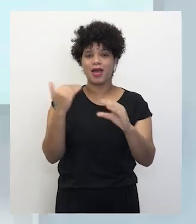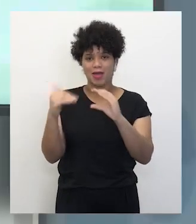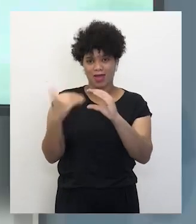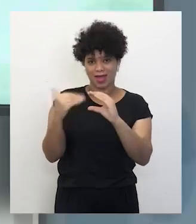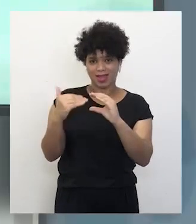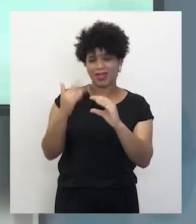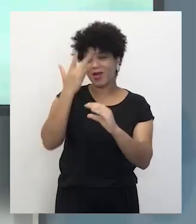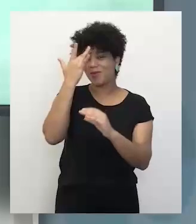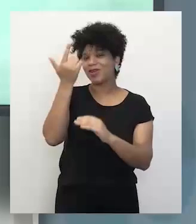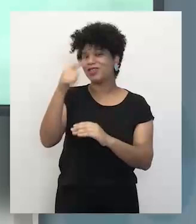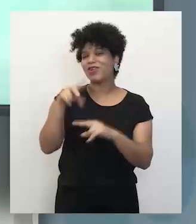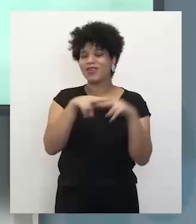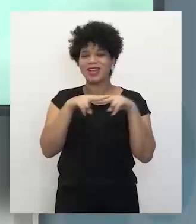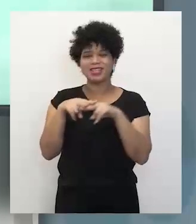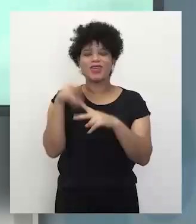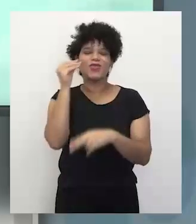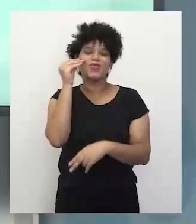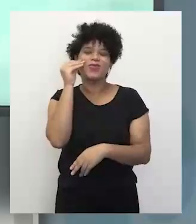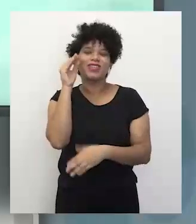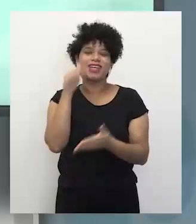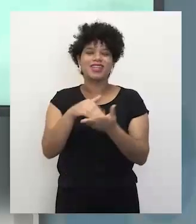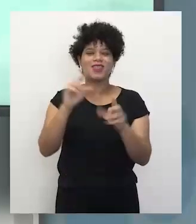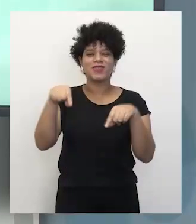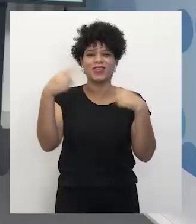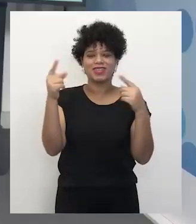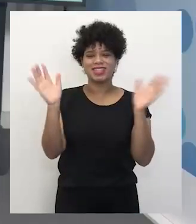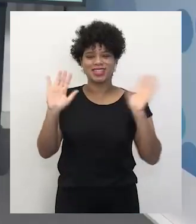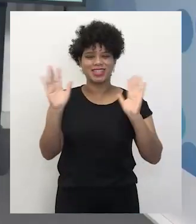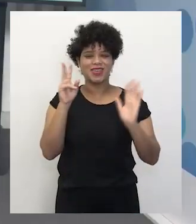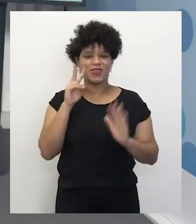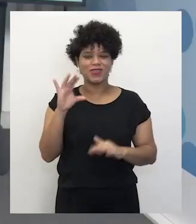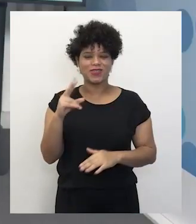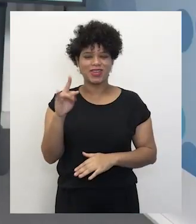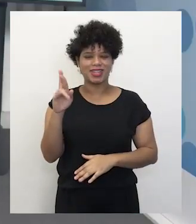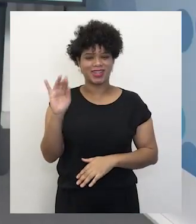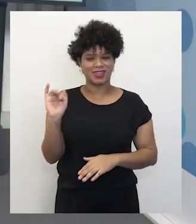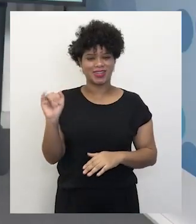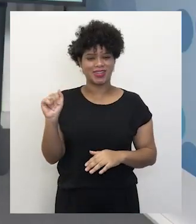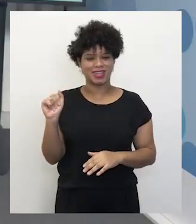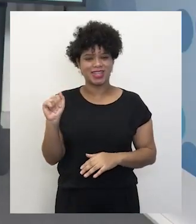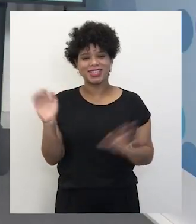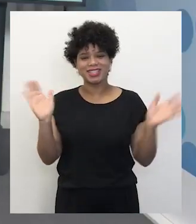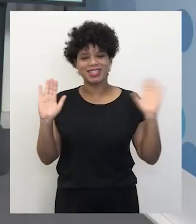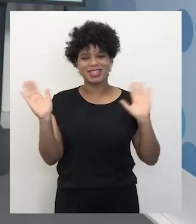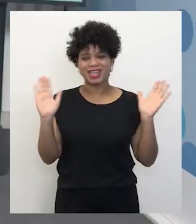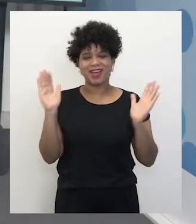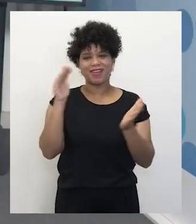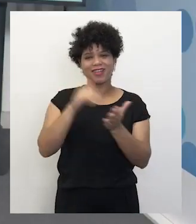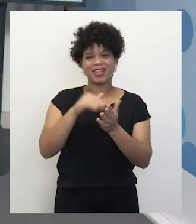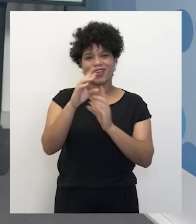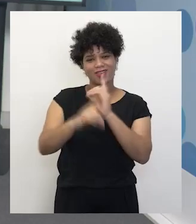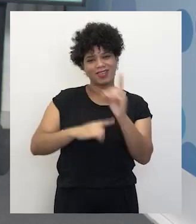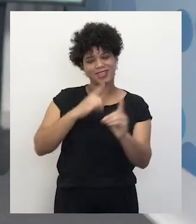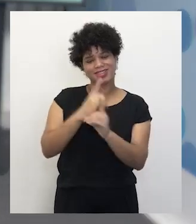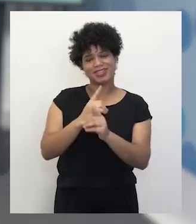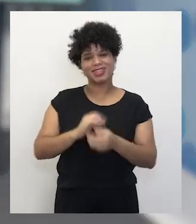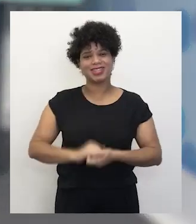mais revisão, tá certo? Um beijo, até a próxima. Um beijo, Vitor. Um beijo. Tchau. Tchau, pessoal. Até a próxima.